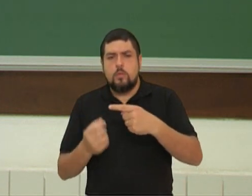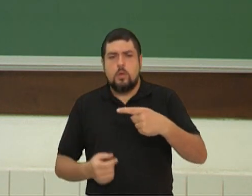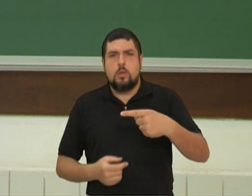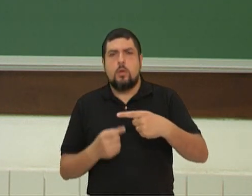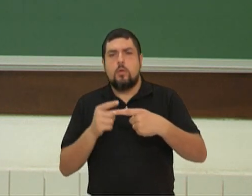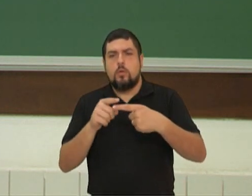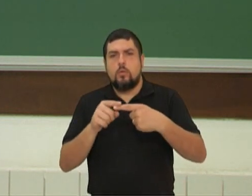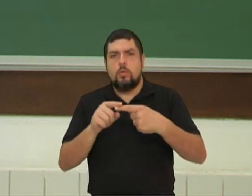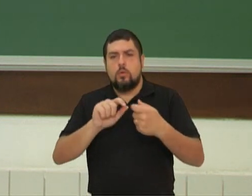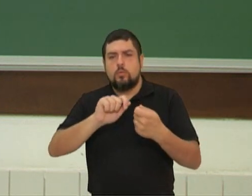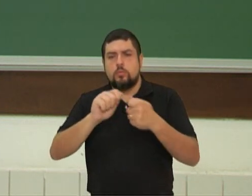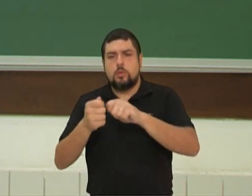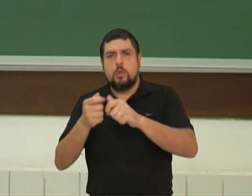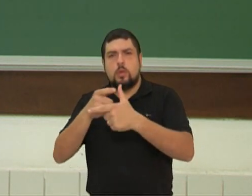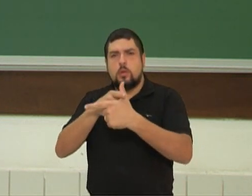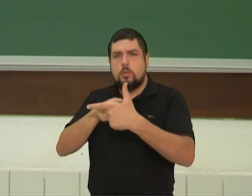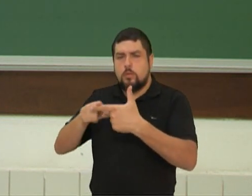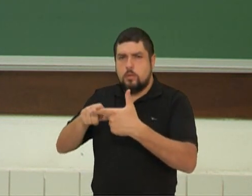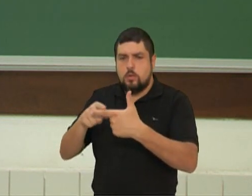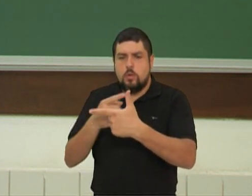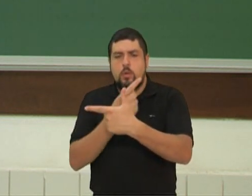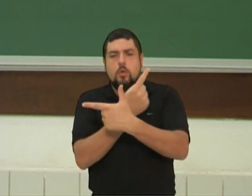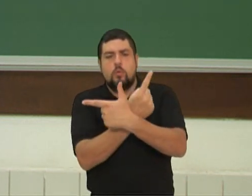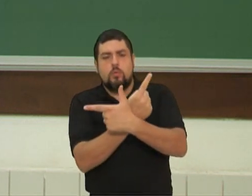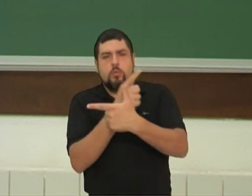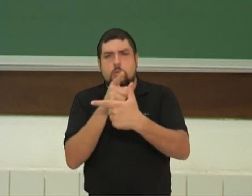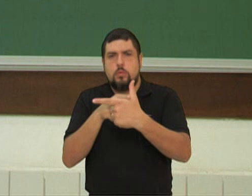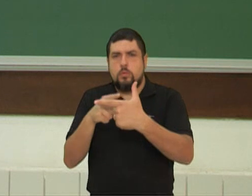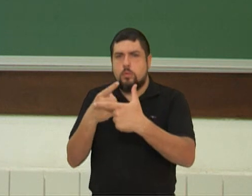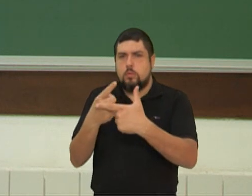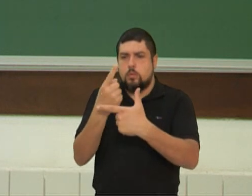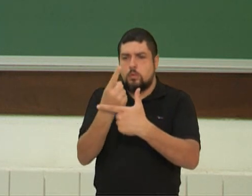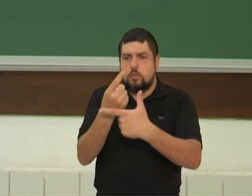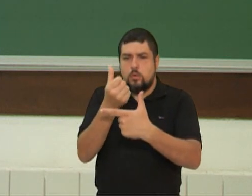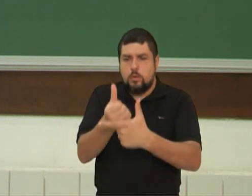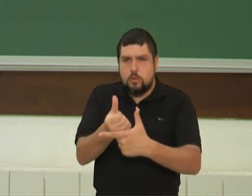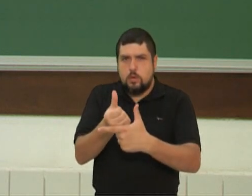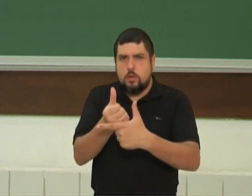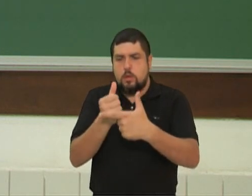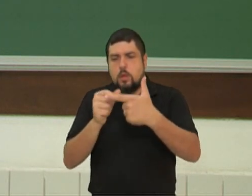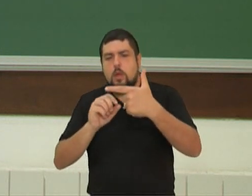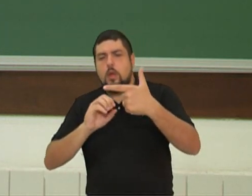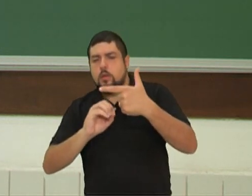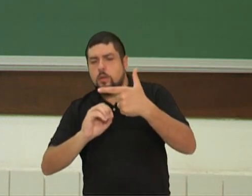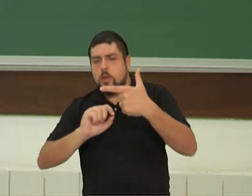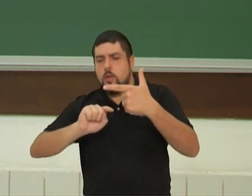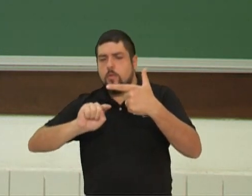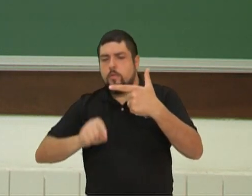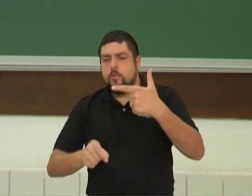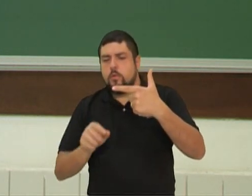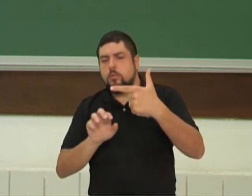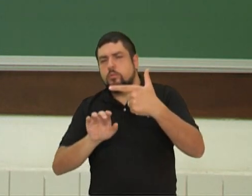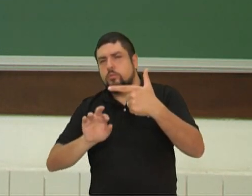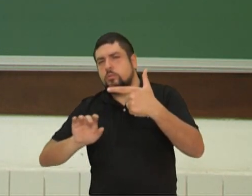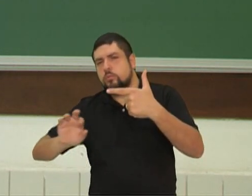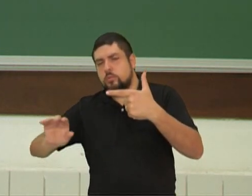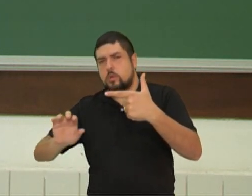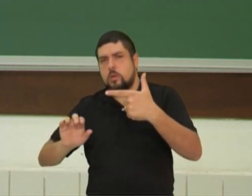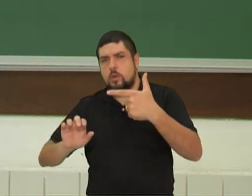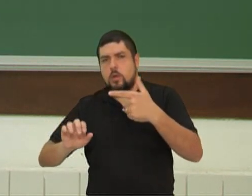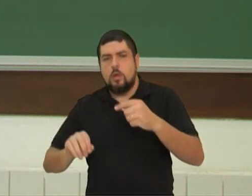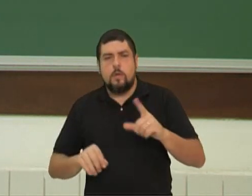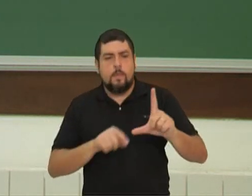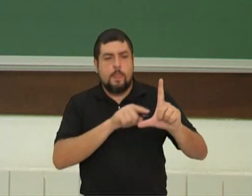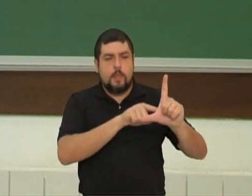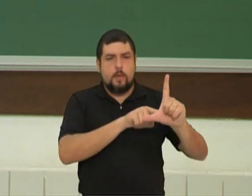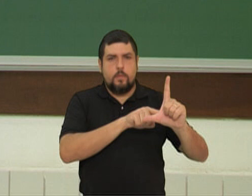por 16. Dá um valor decimal. Aí esse valor decimal entre 0 e 1, lá no eixo